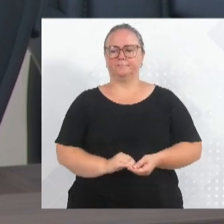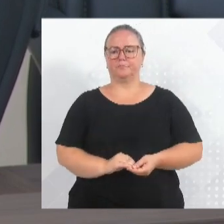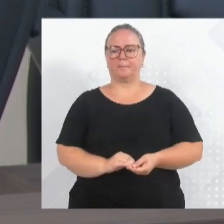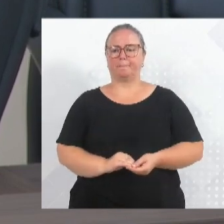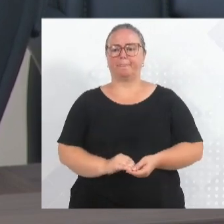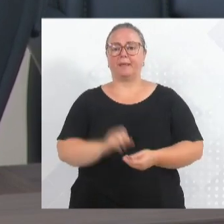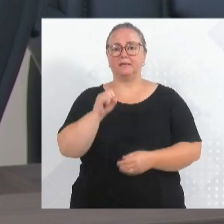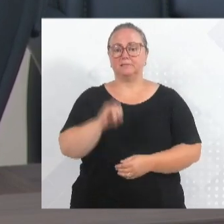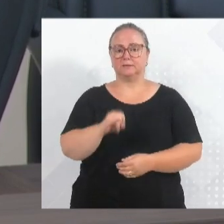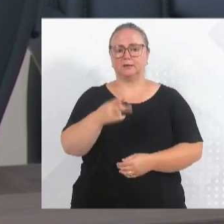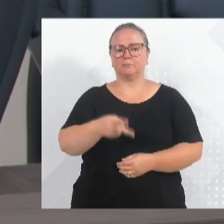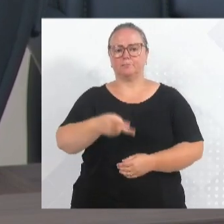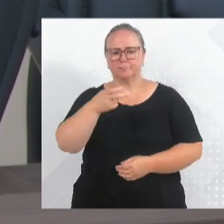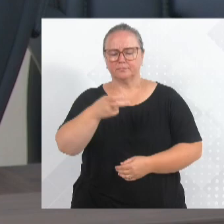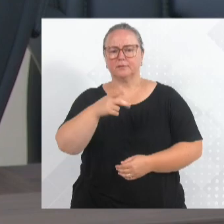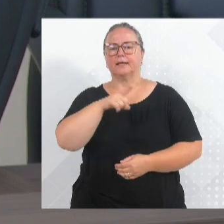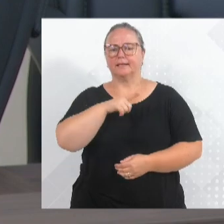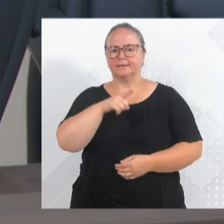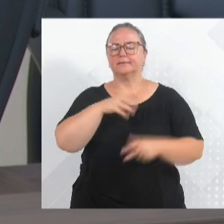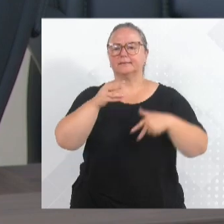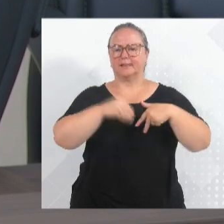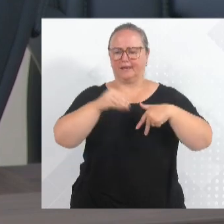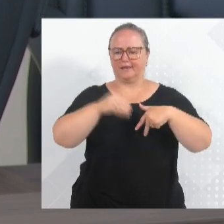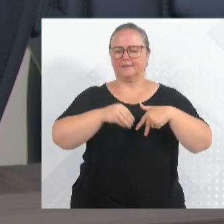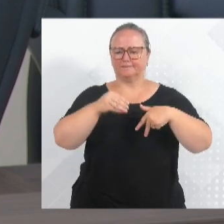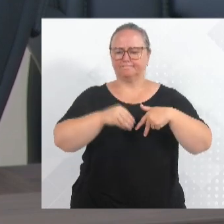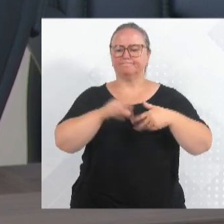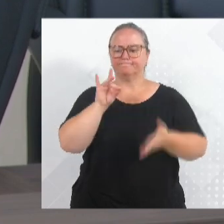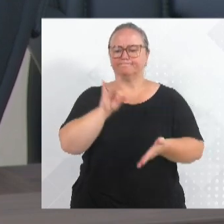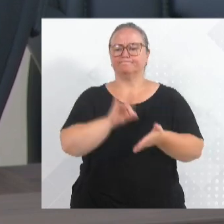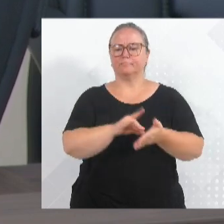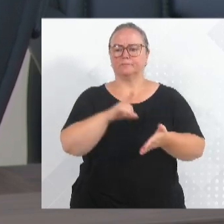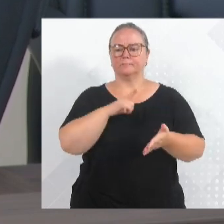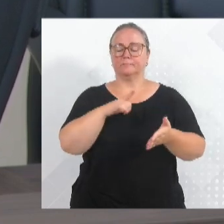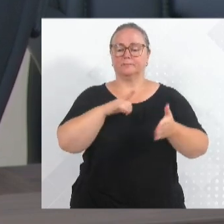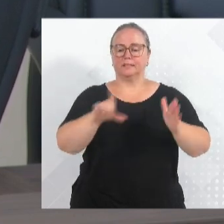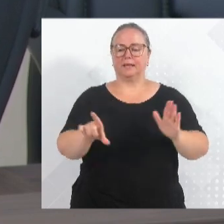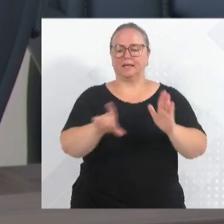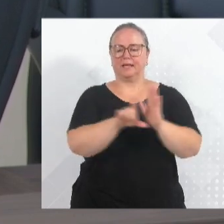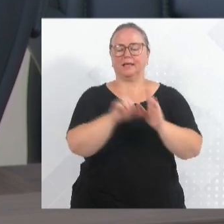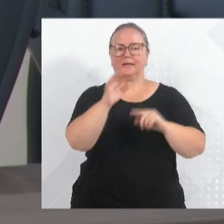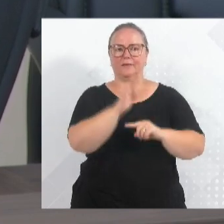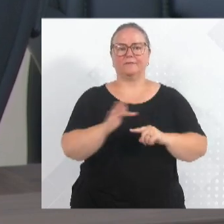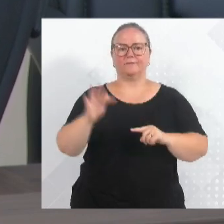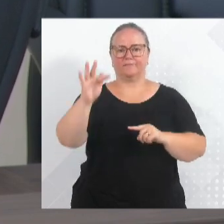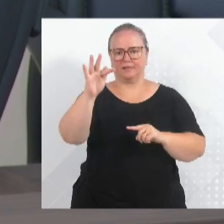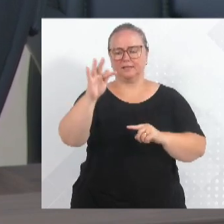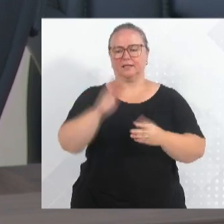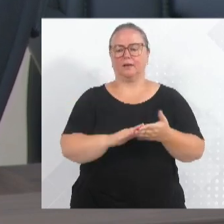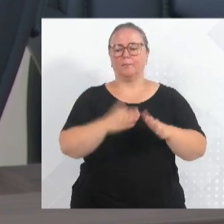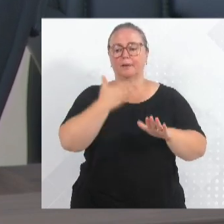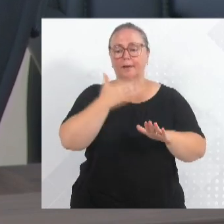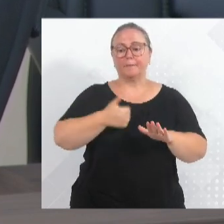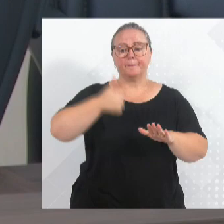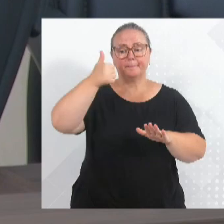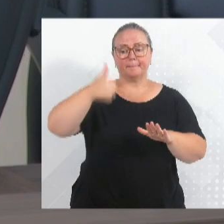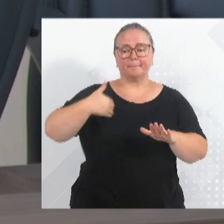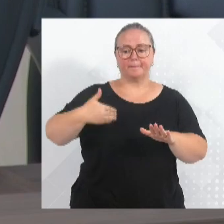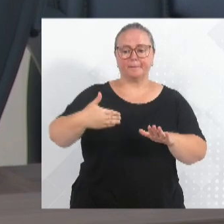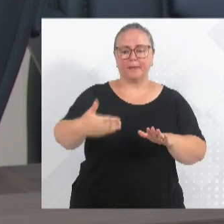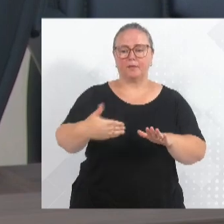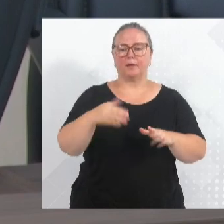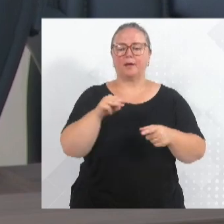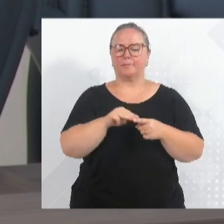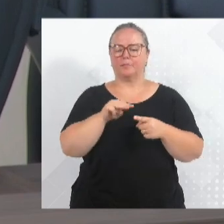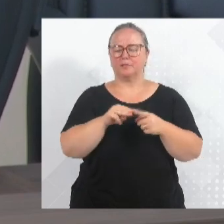de vulnerabilidade, nós estamos aplicando a lei federal, né? E aí melhorada aqui no município, através do